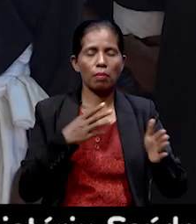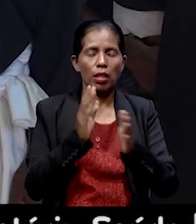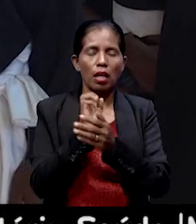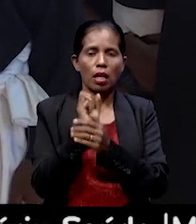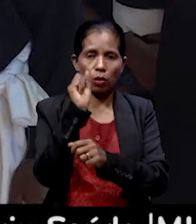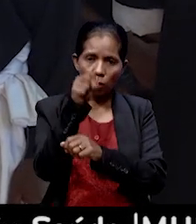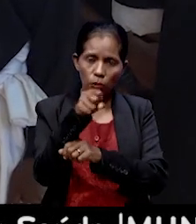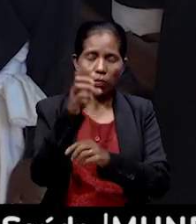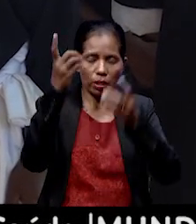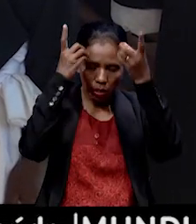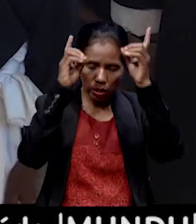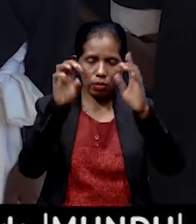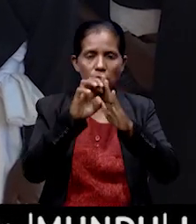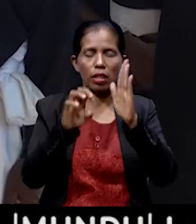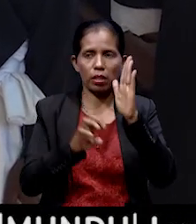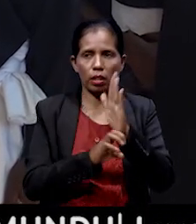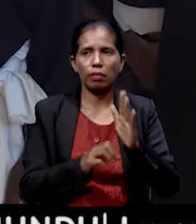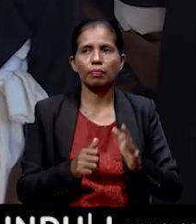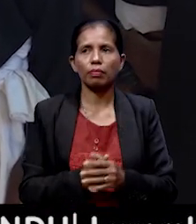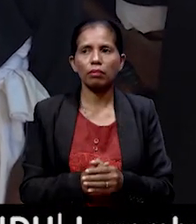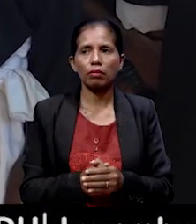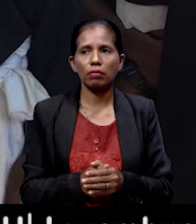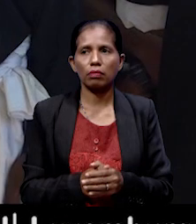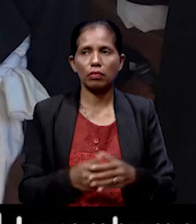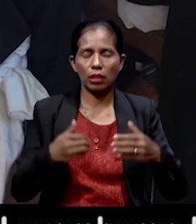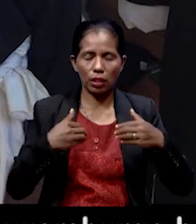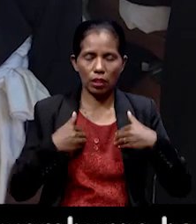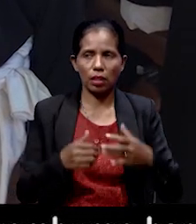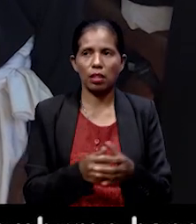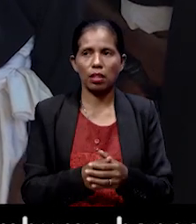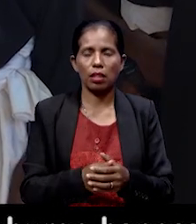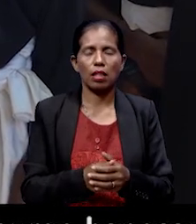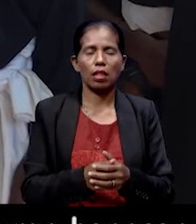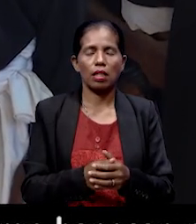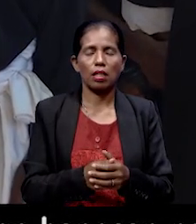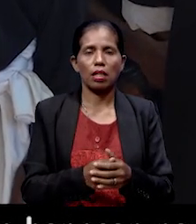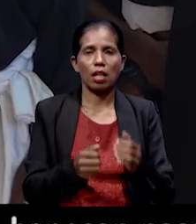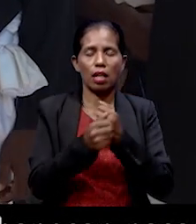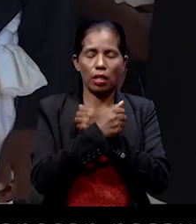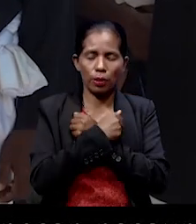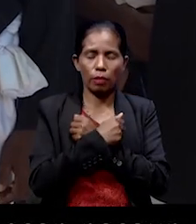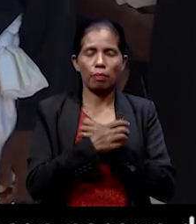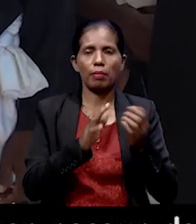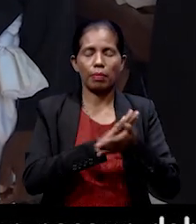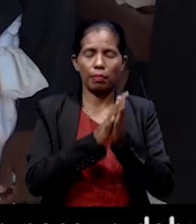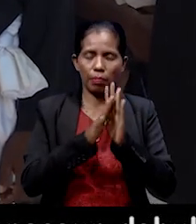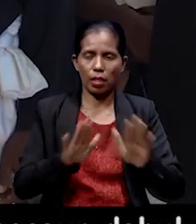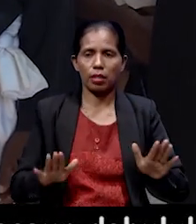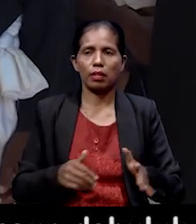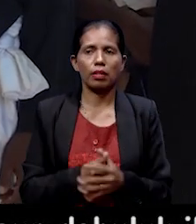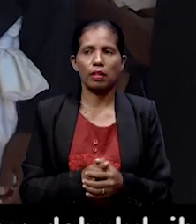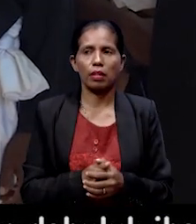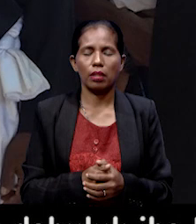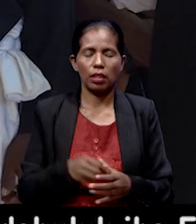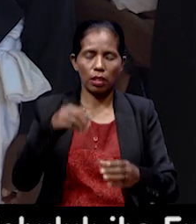Estado. Nomos e arte marcial serasi grito a jarismos e em rutrina kata harumi paz, dame estabilidade. E incluímos